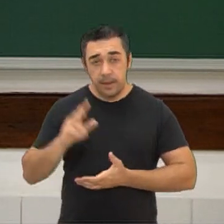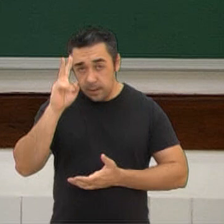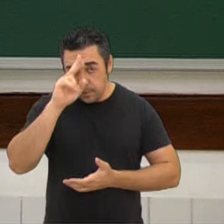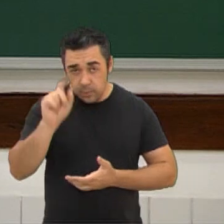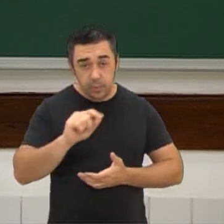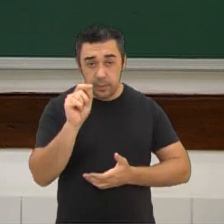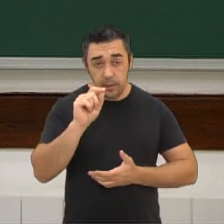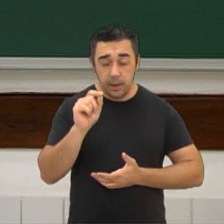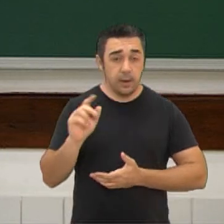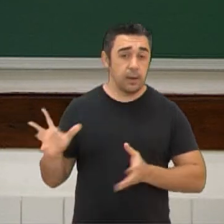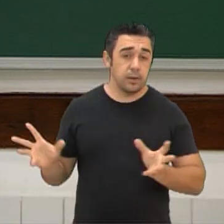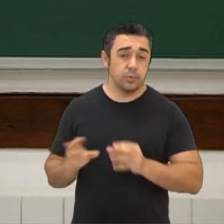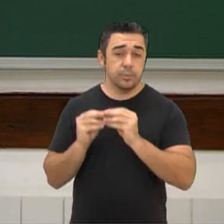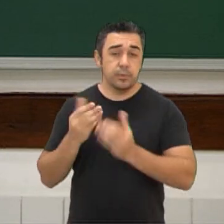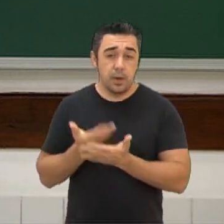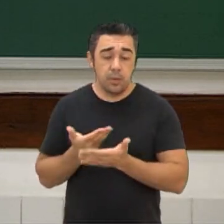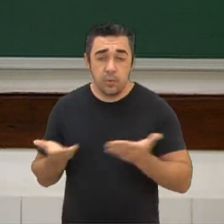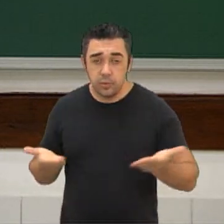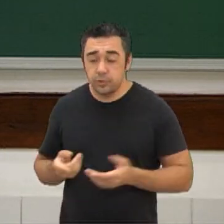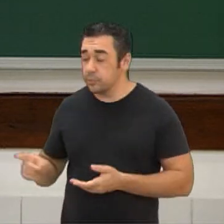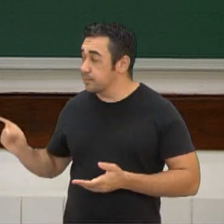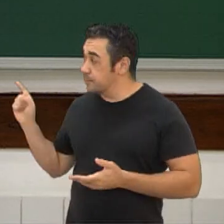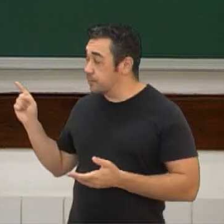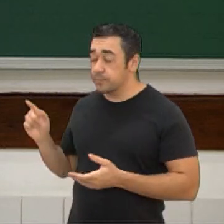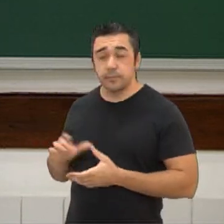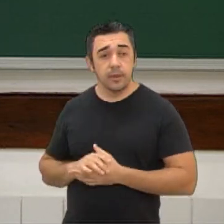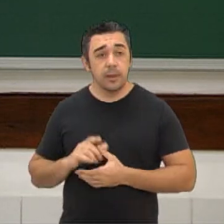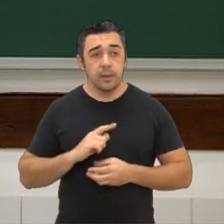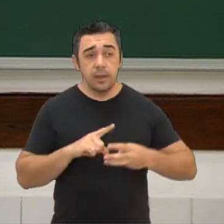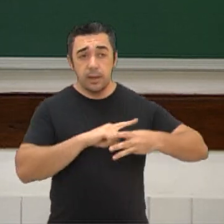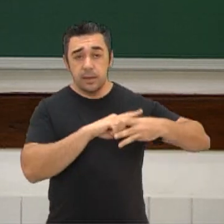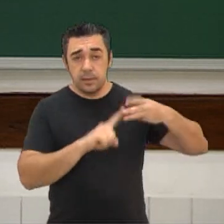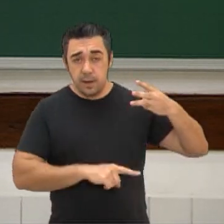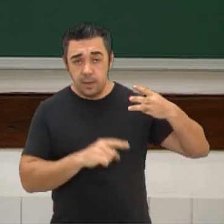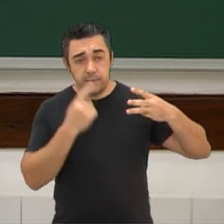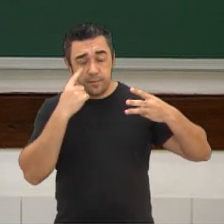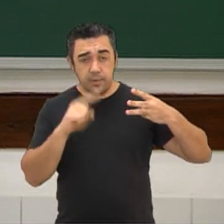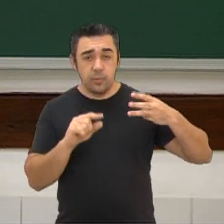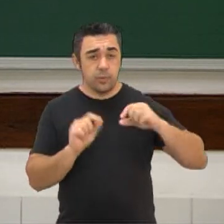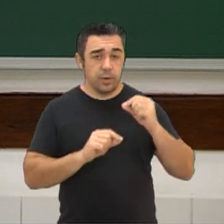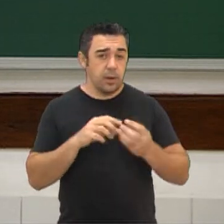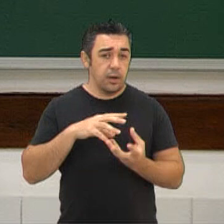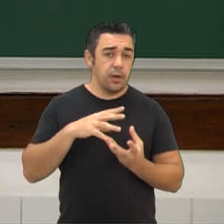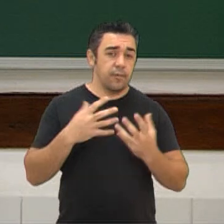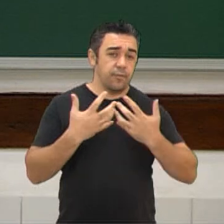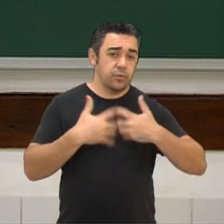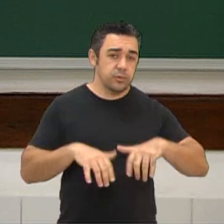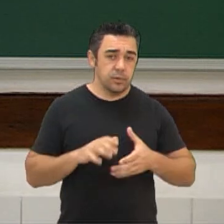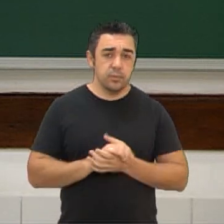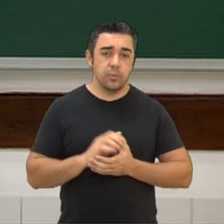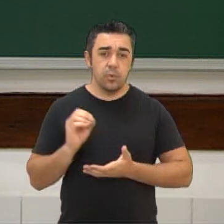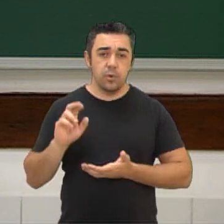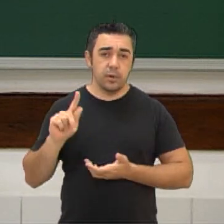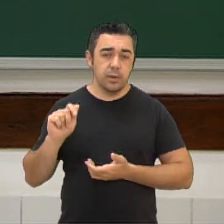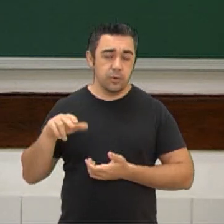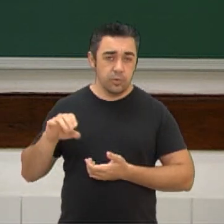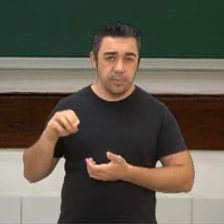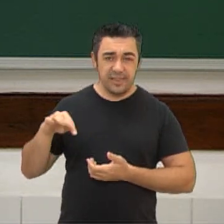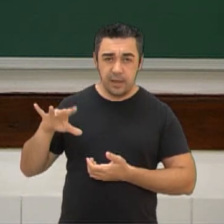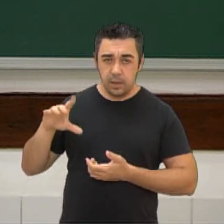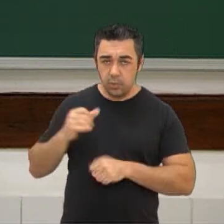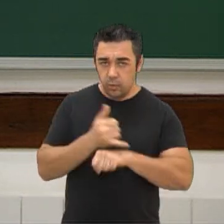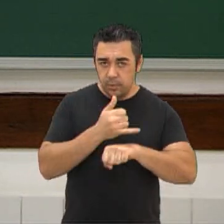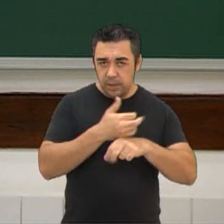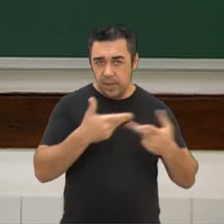Lembrando, fazendo um remember do que nós vimos hoje, fizemos uma retomada de 3 funções orgânicas, os organometálicos, os